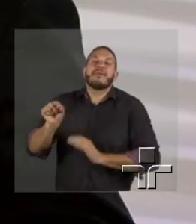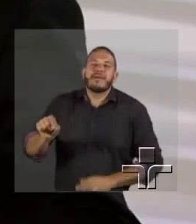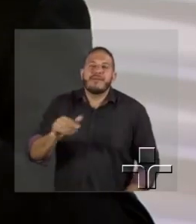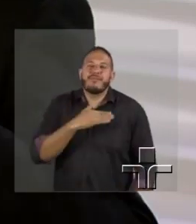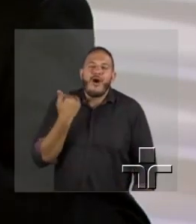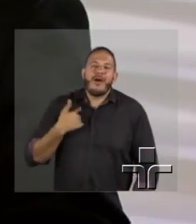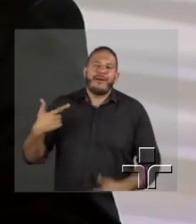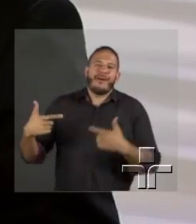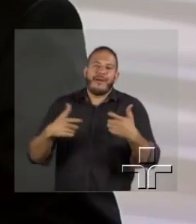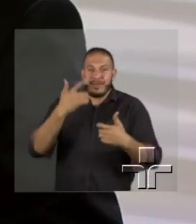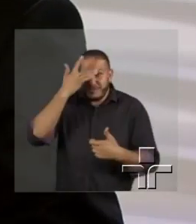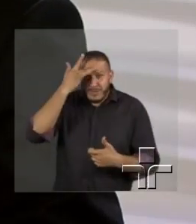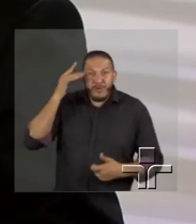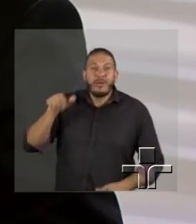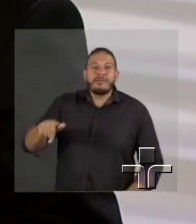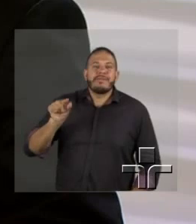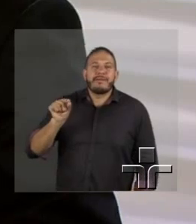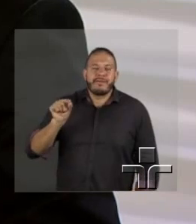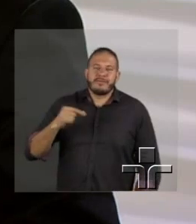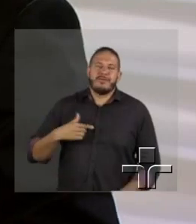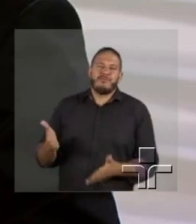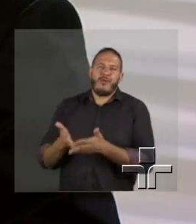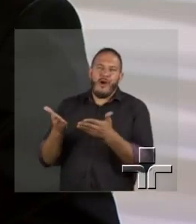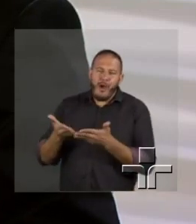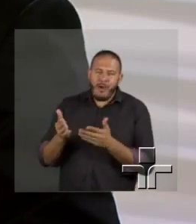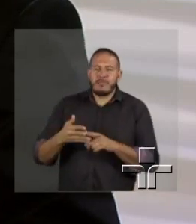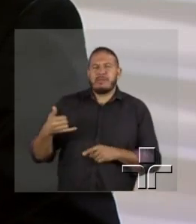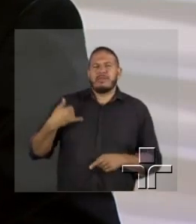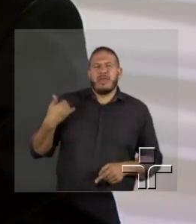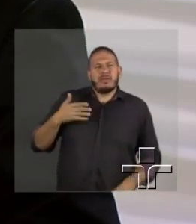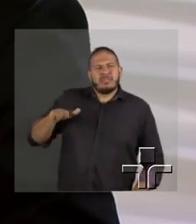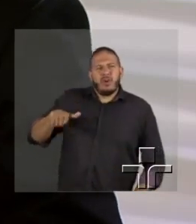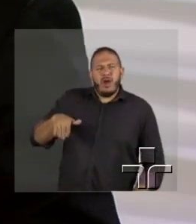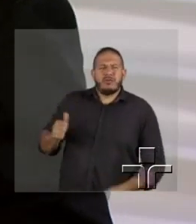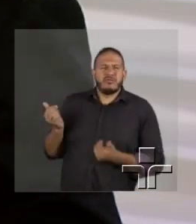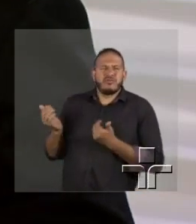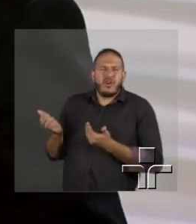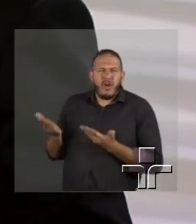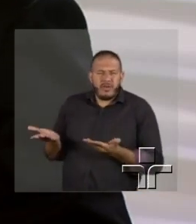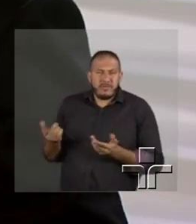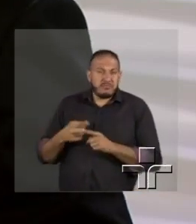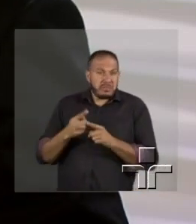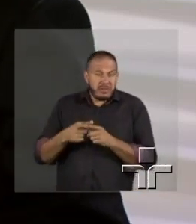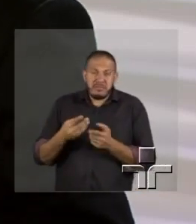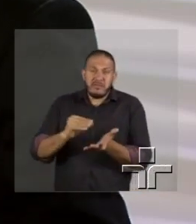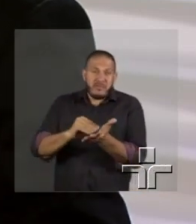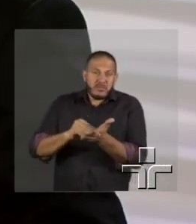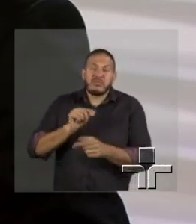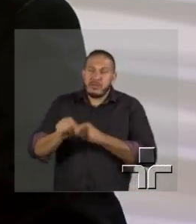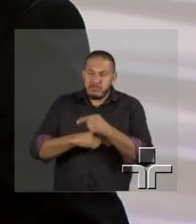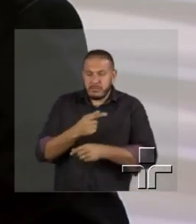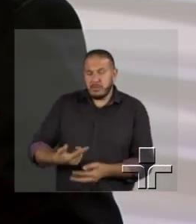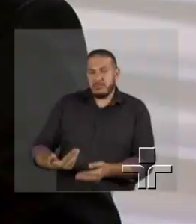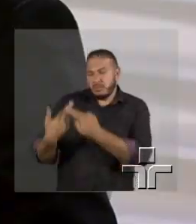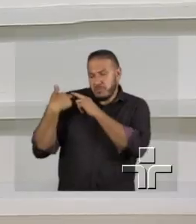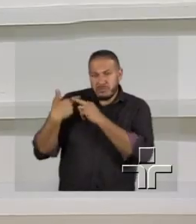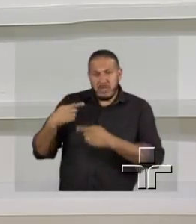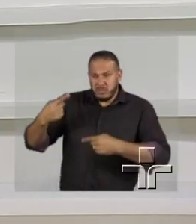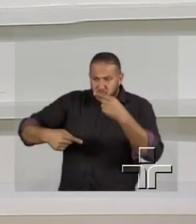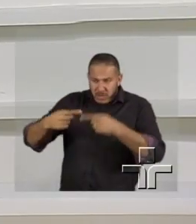outro em novembro no Peru. Eu tenho algumas participações assim esporádicas pela minha experiência em 5 anos como comandante. Pode comandar ainda